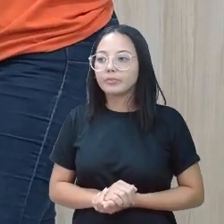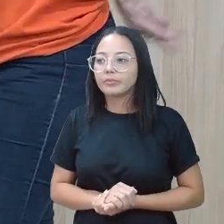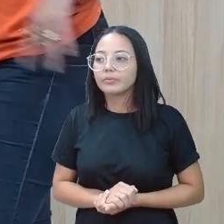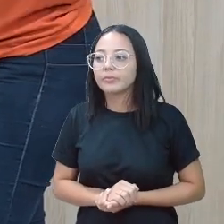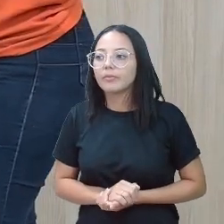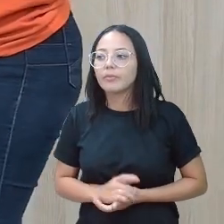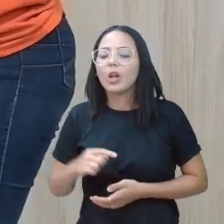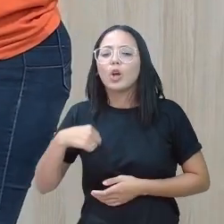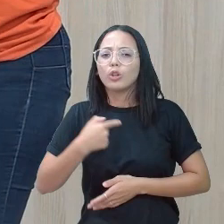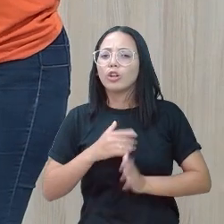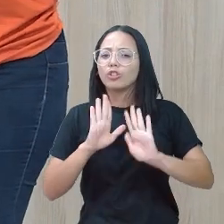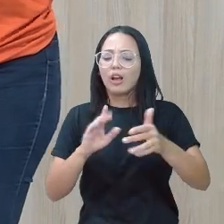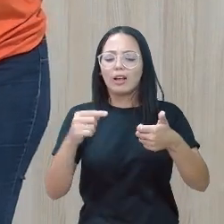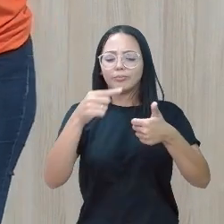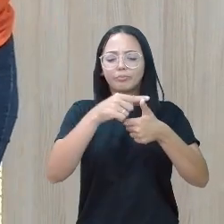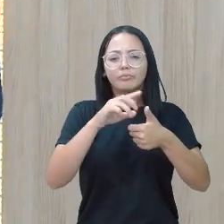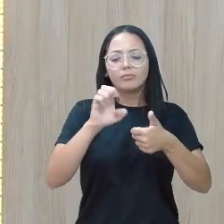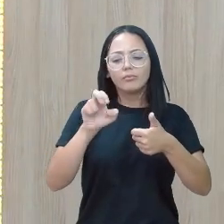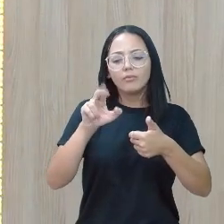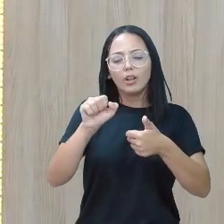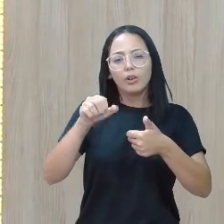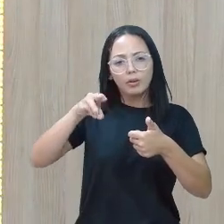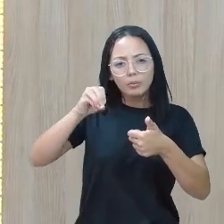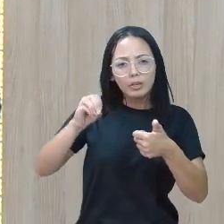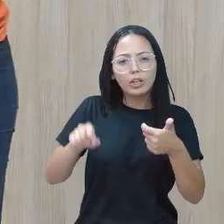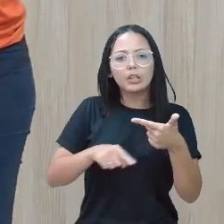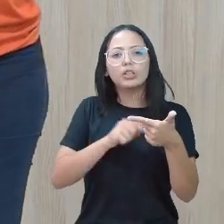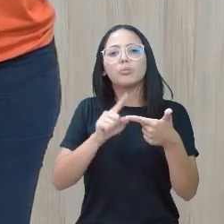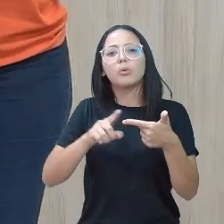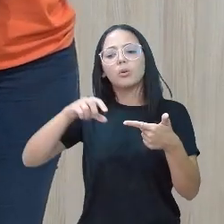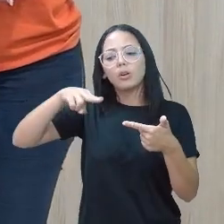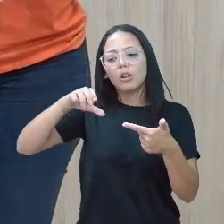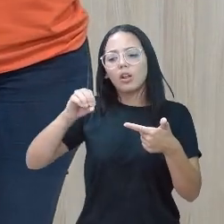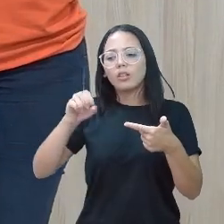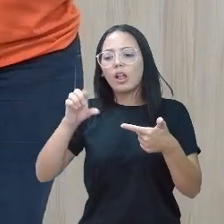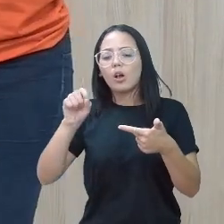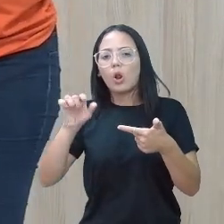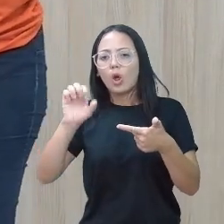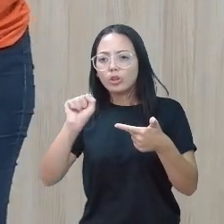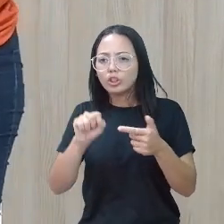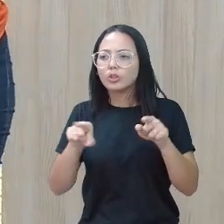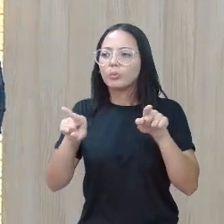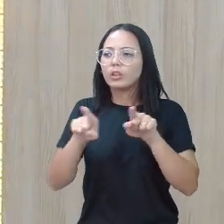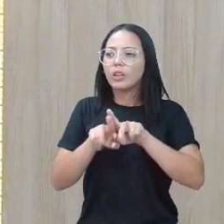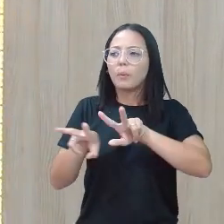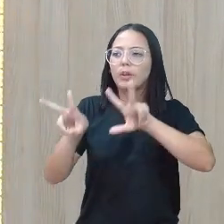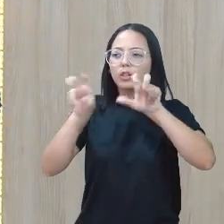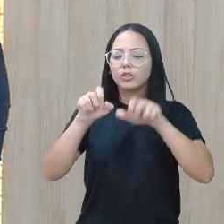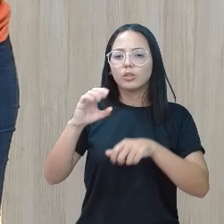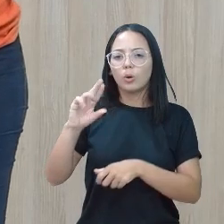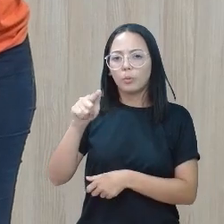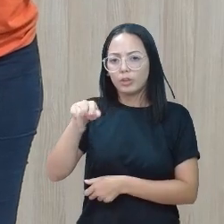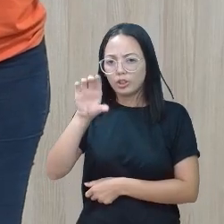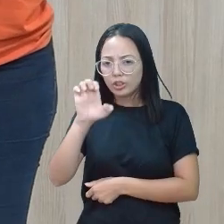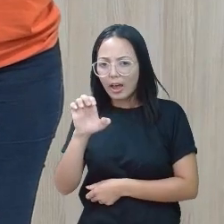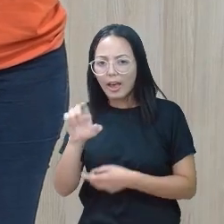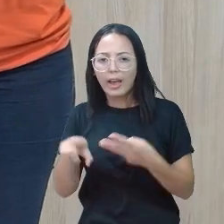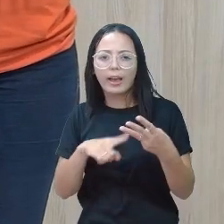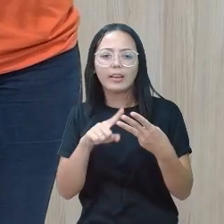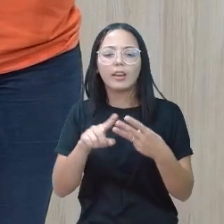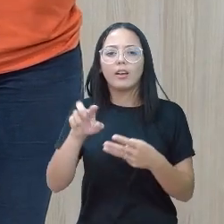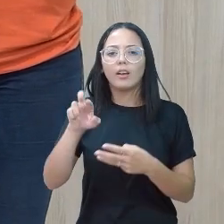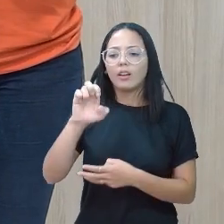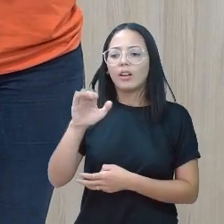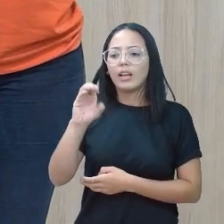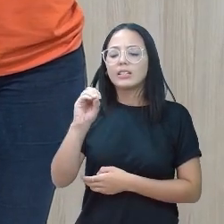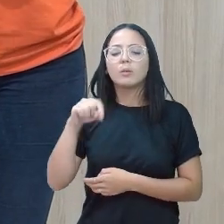Pronto, já vimos eufemismo, já vimos neologismo, vimos um pouquinho sobre cheque, sobre